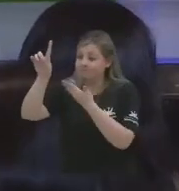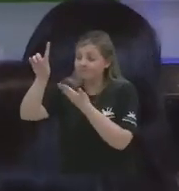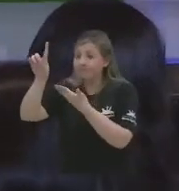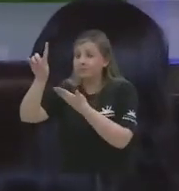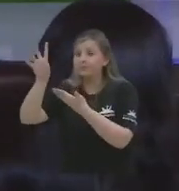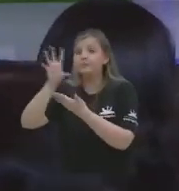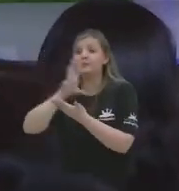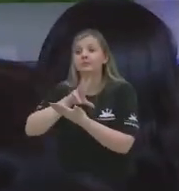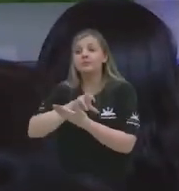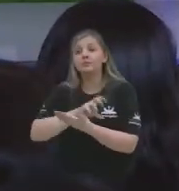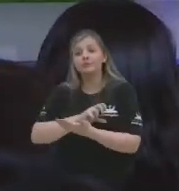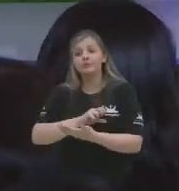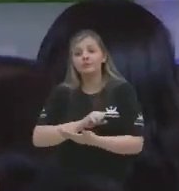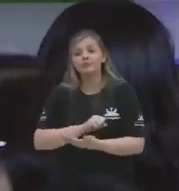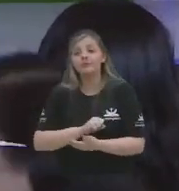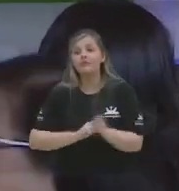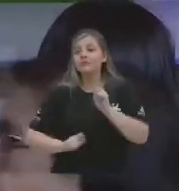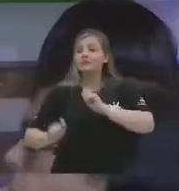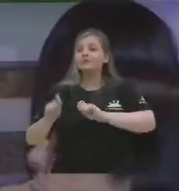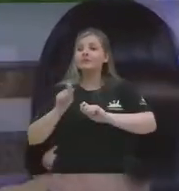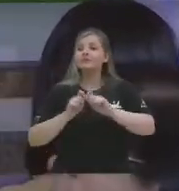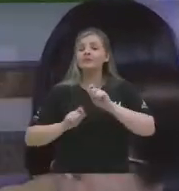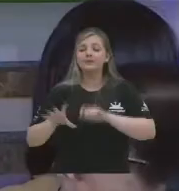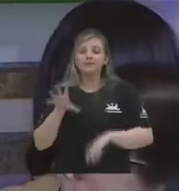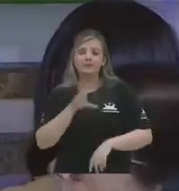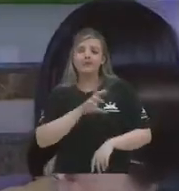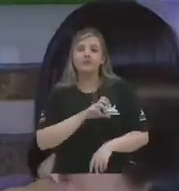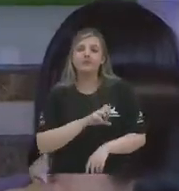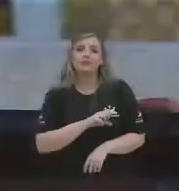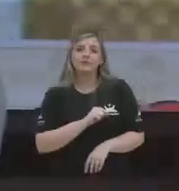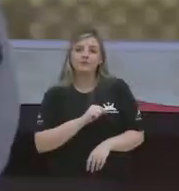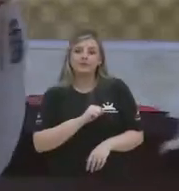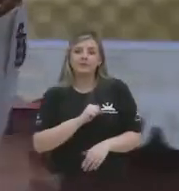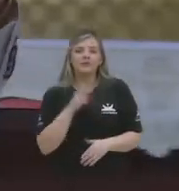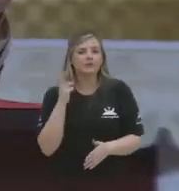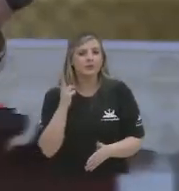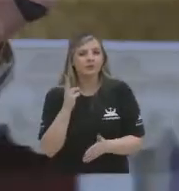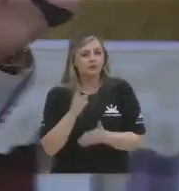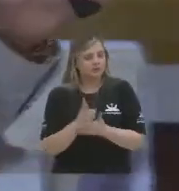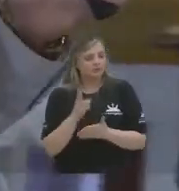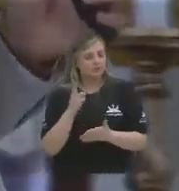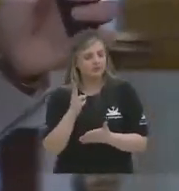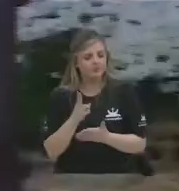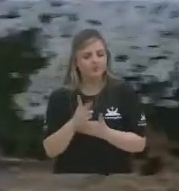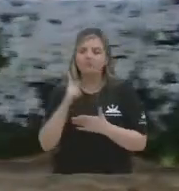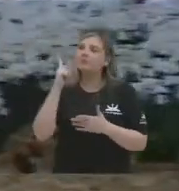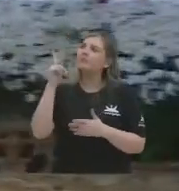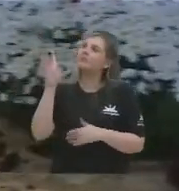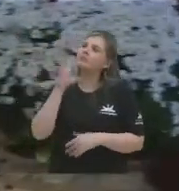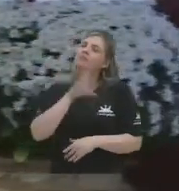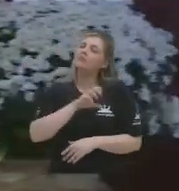e quem ama permanece em seu amor,